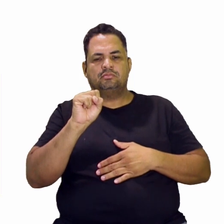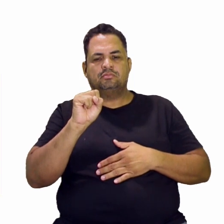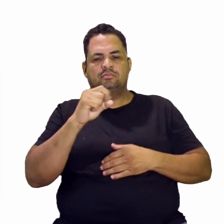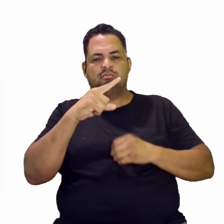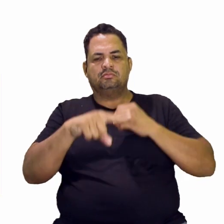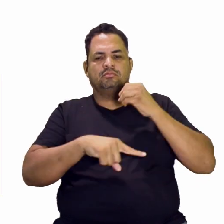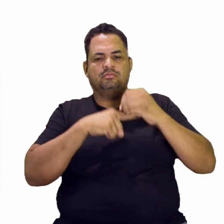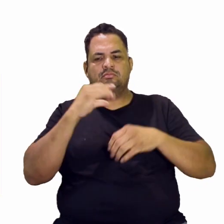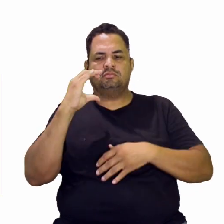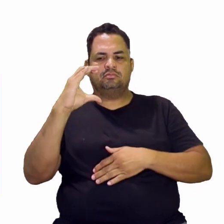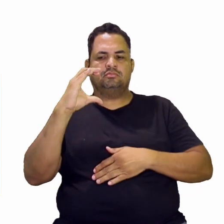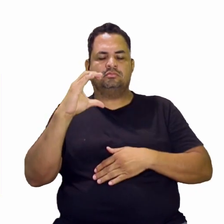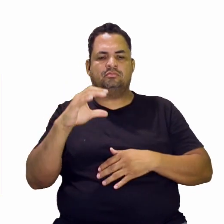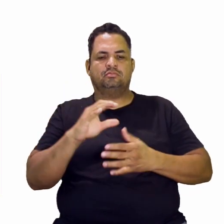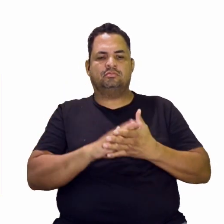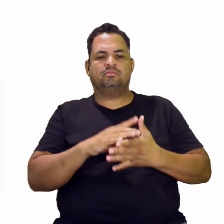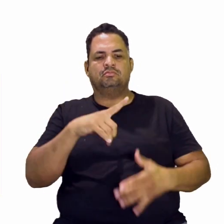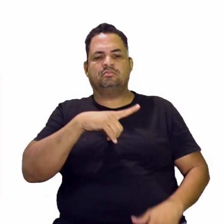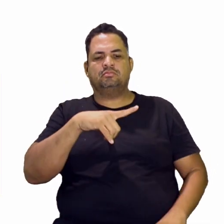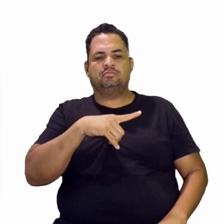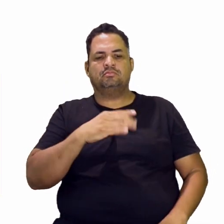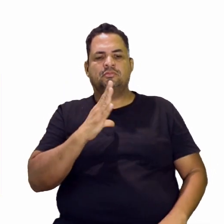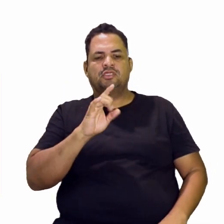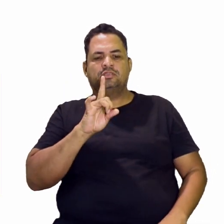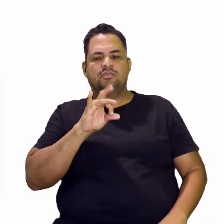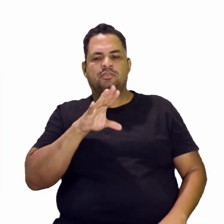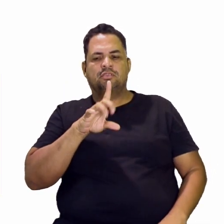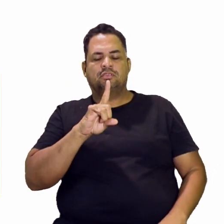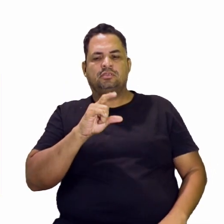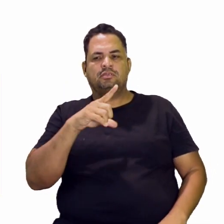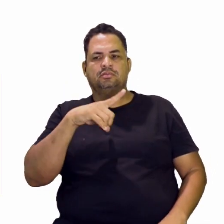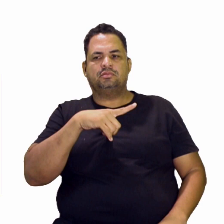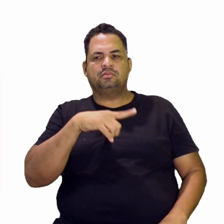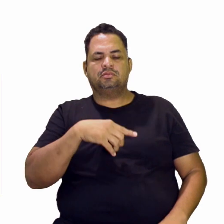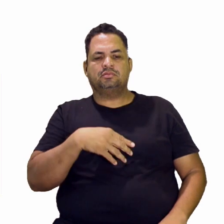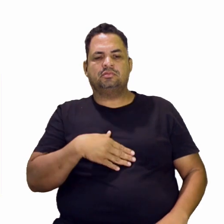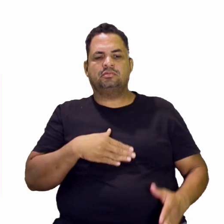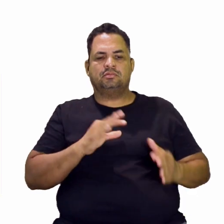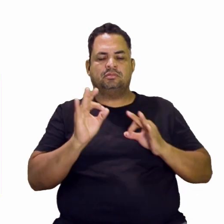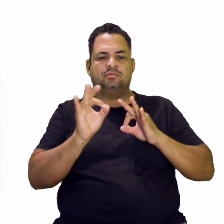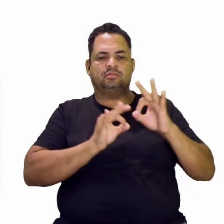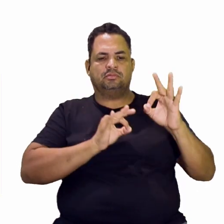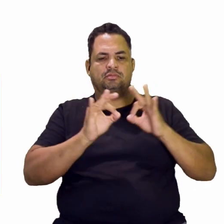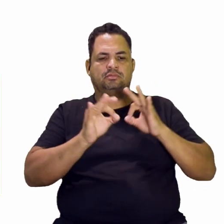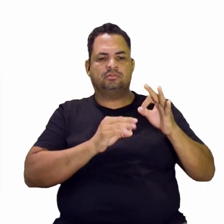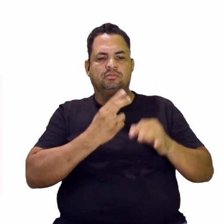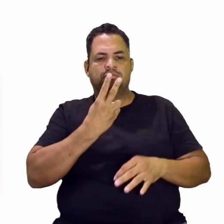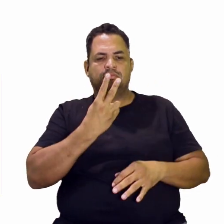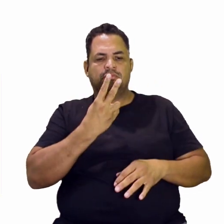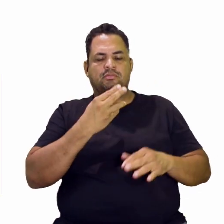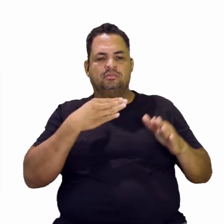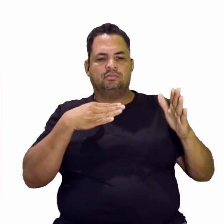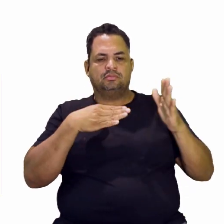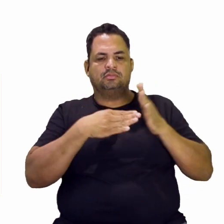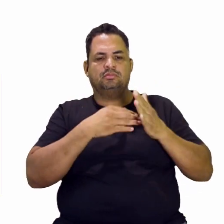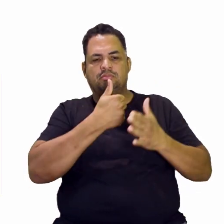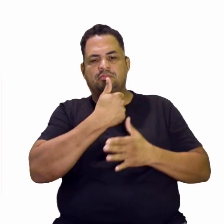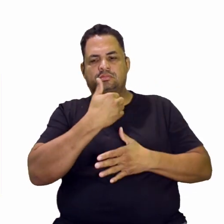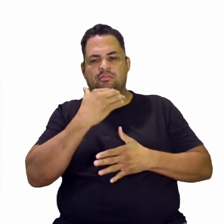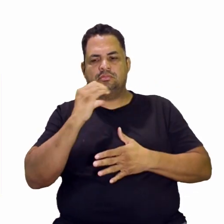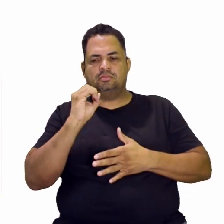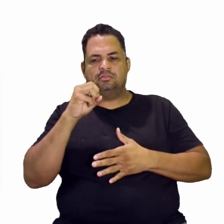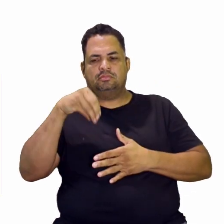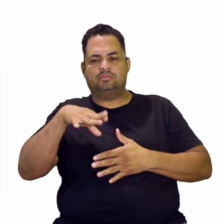átomos de carbono. E aí nós temos os oligosacarídeos, que vão formar de 2 a